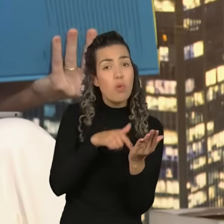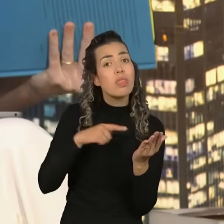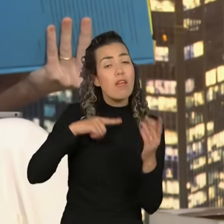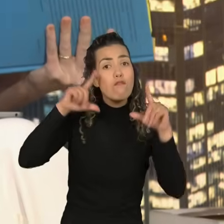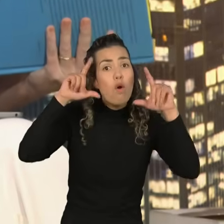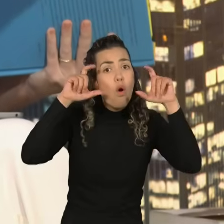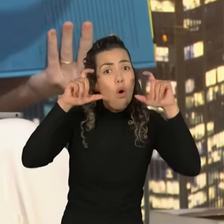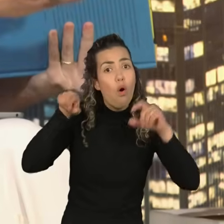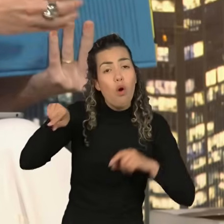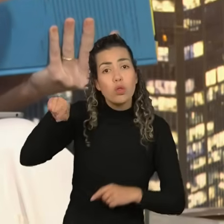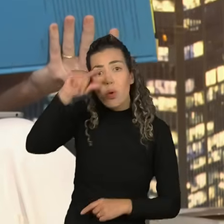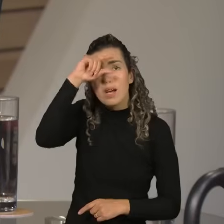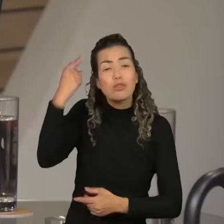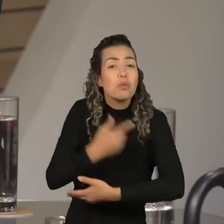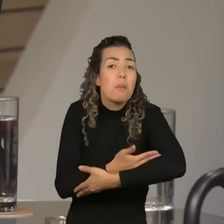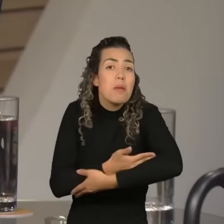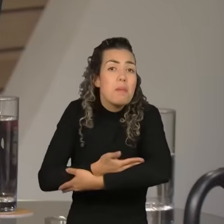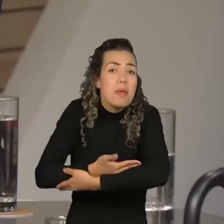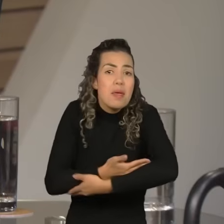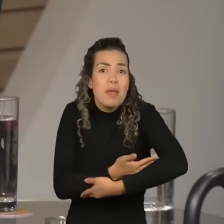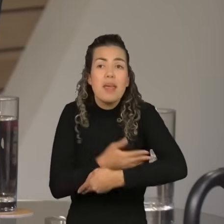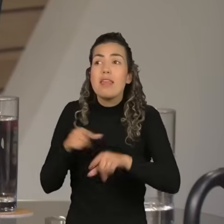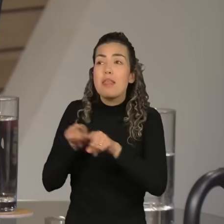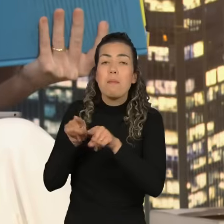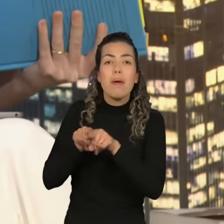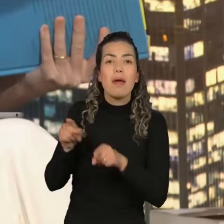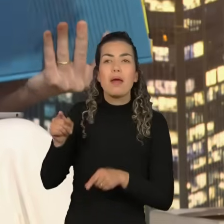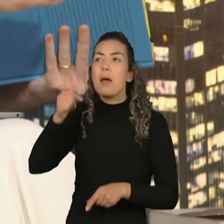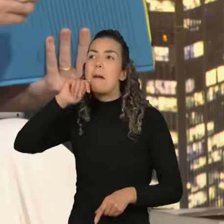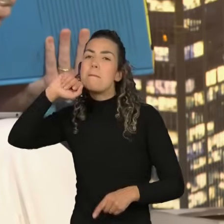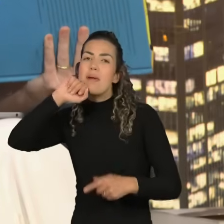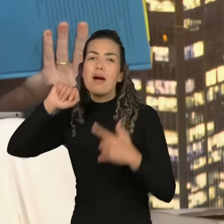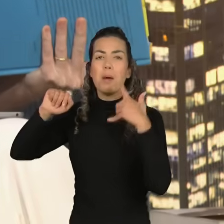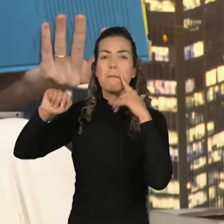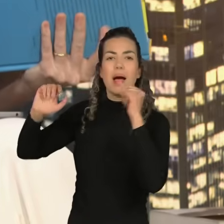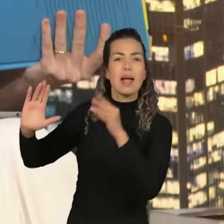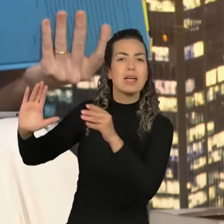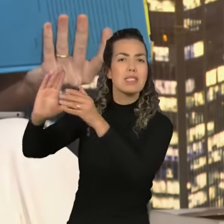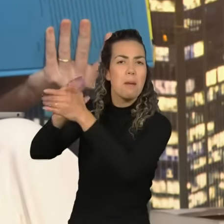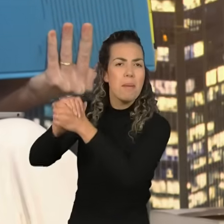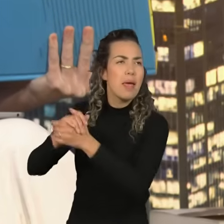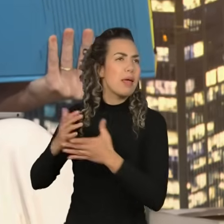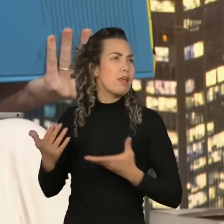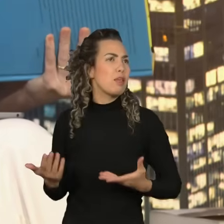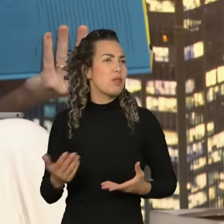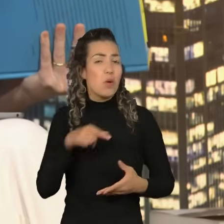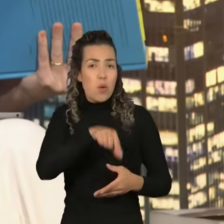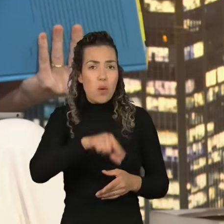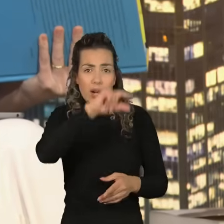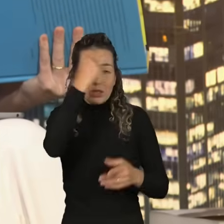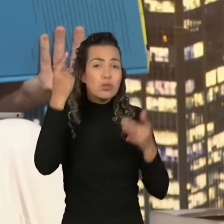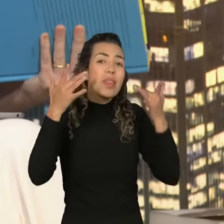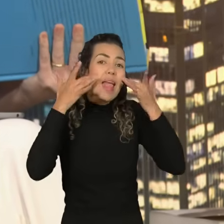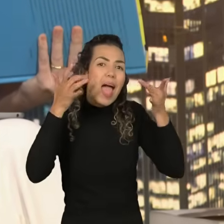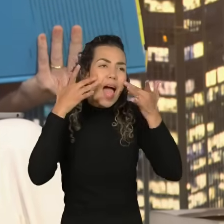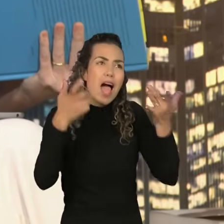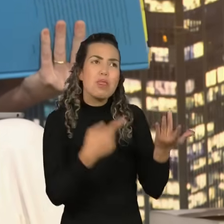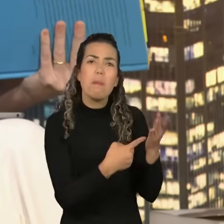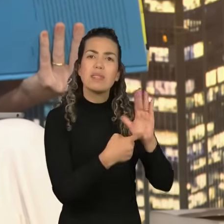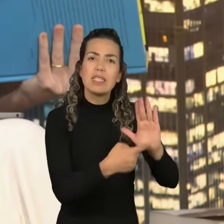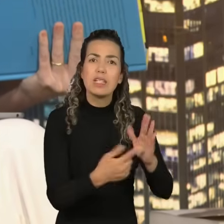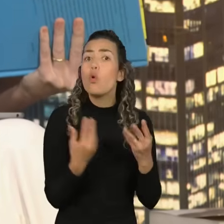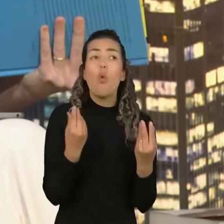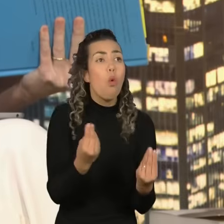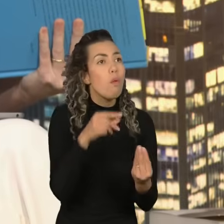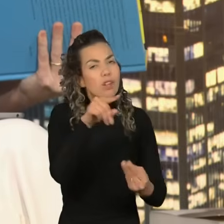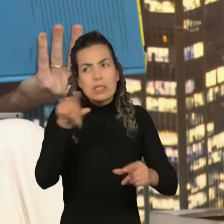do casamento da Lucinha Araújo com João Araújo, dele no teatro, das apresentações dele. Como é que foi compilar esse